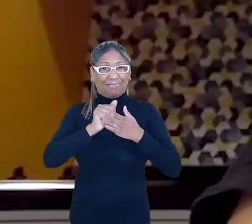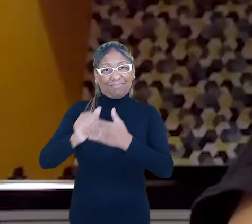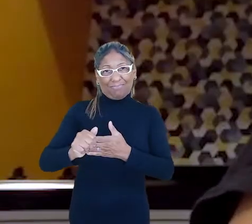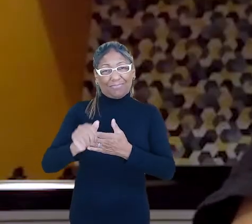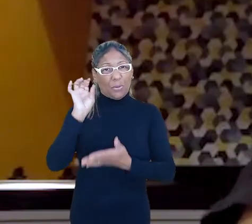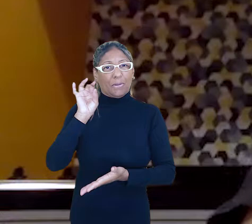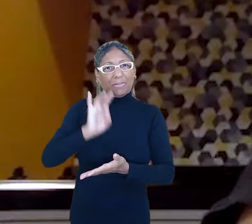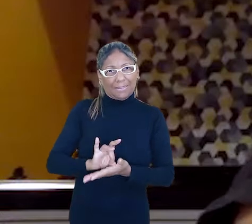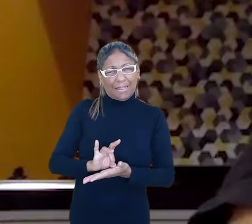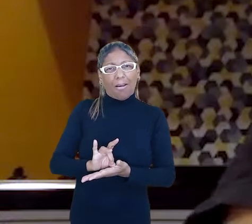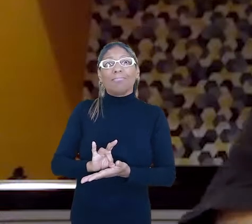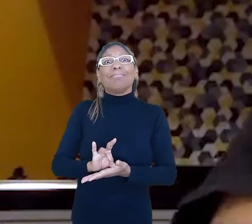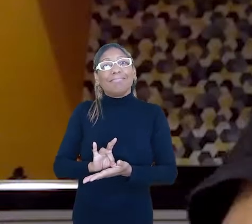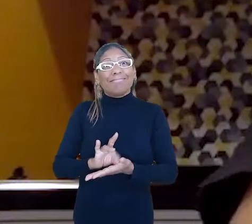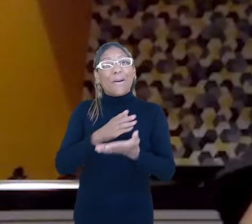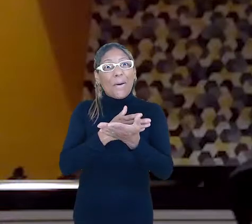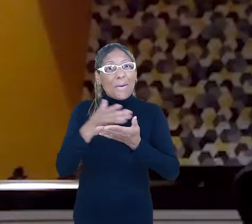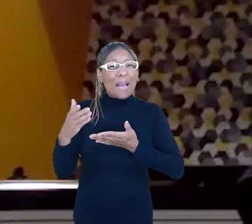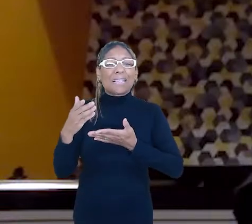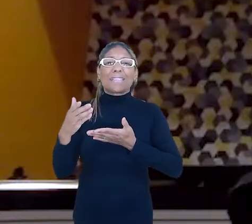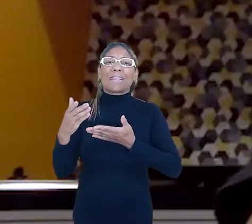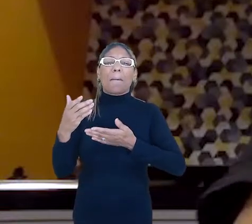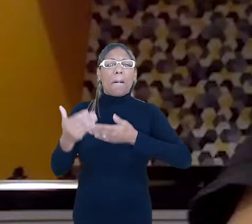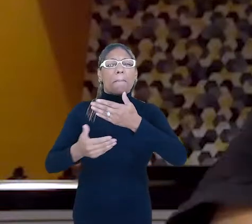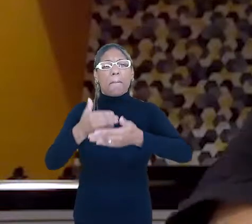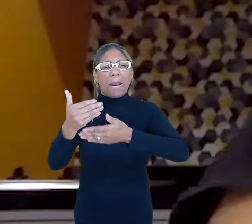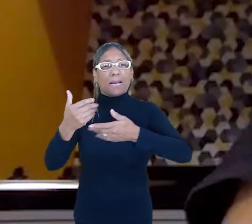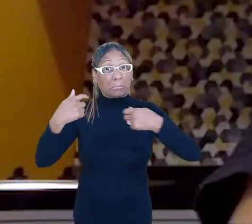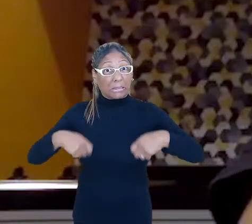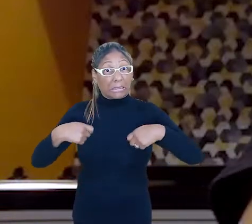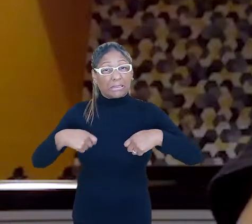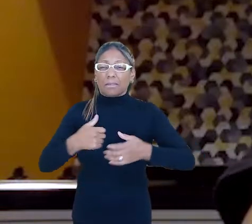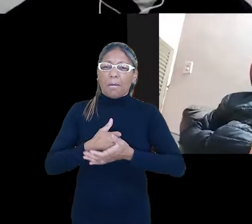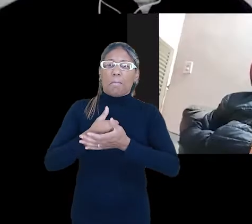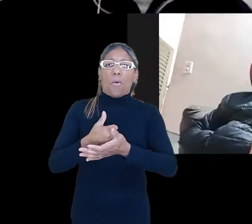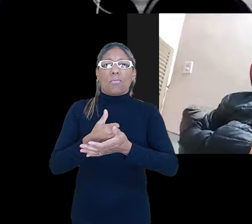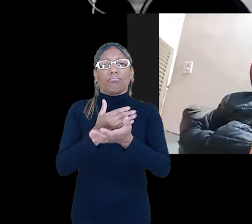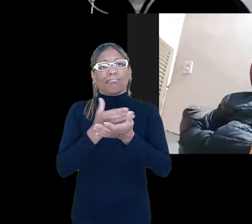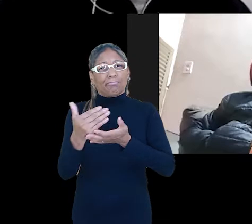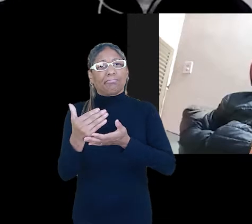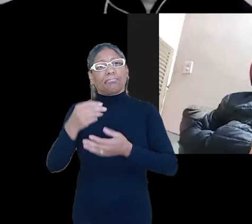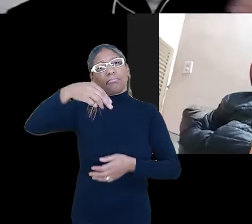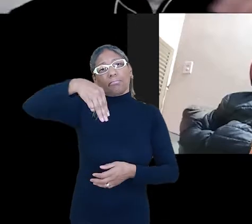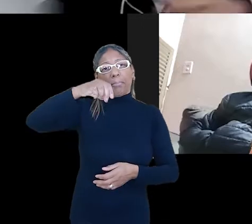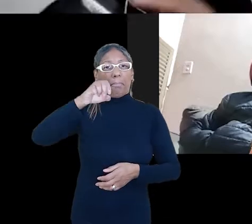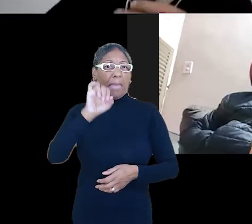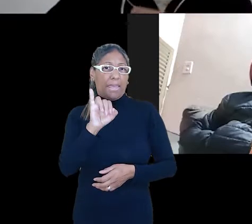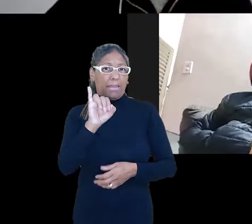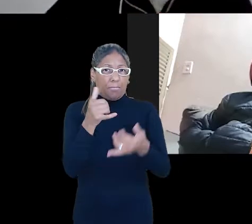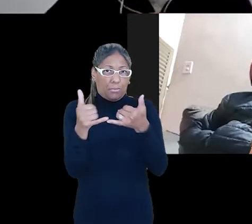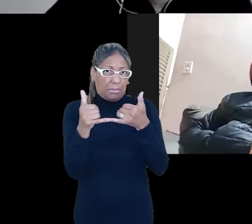de formalizar, ela pode começar, se for extremamente necessário, ela pode começar pela